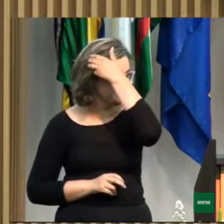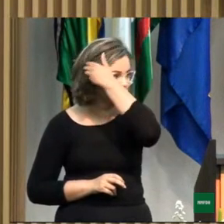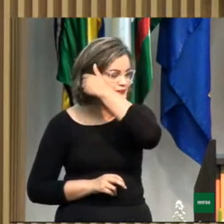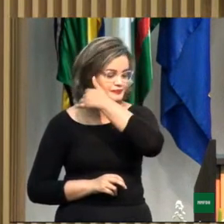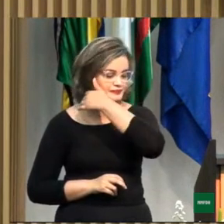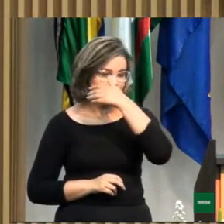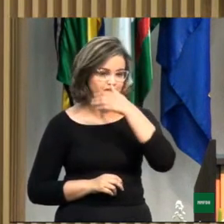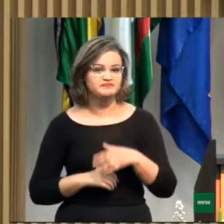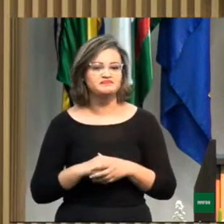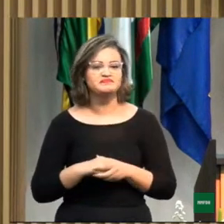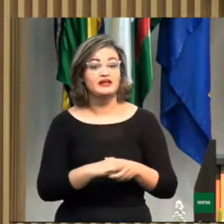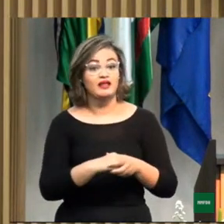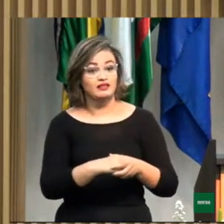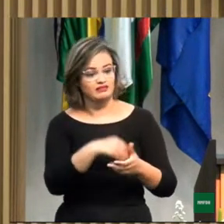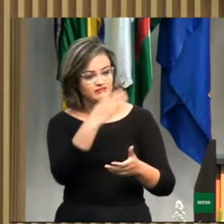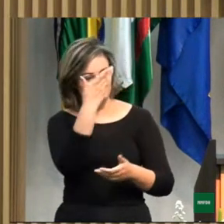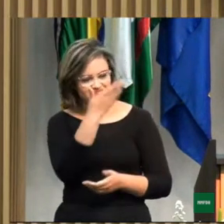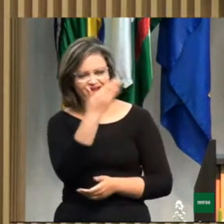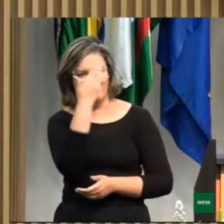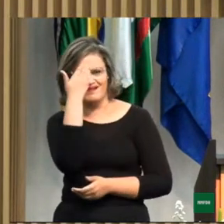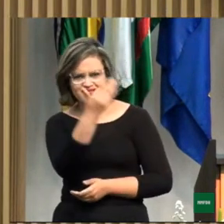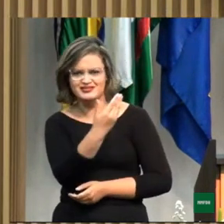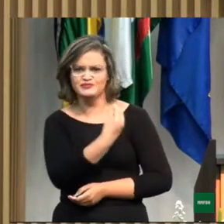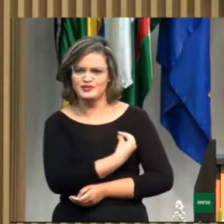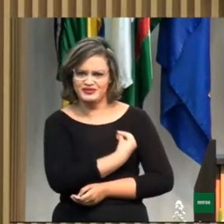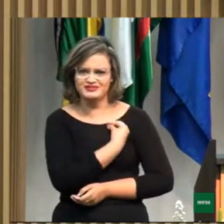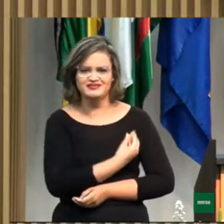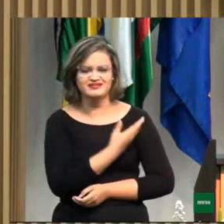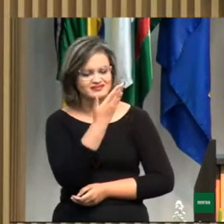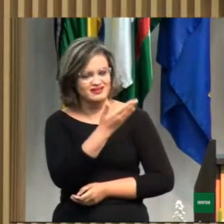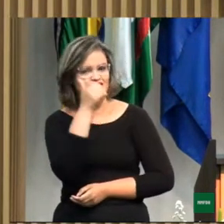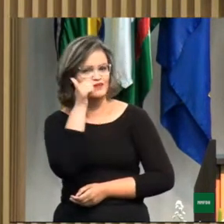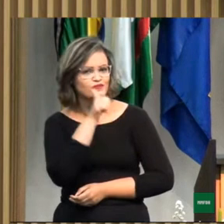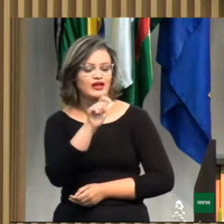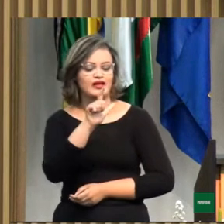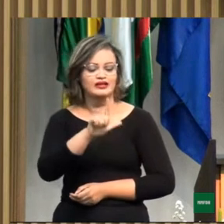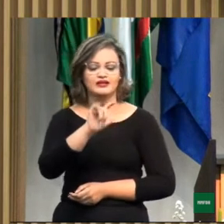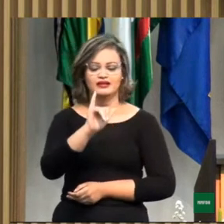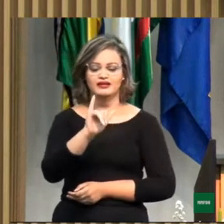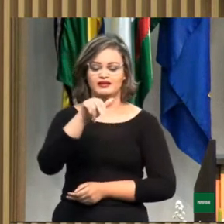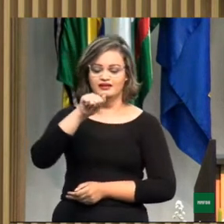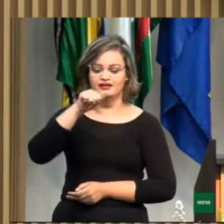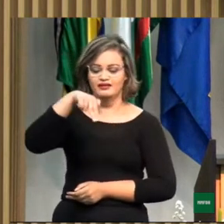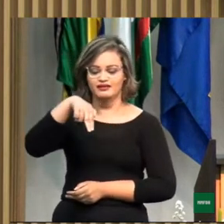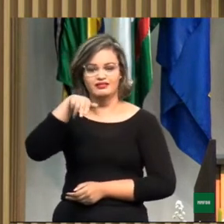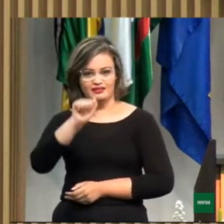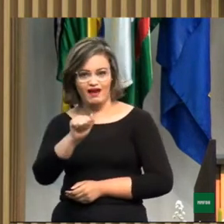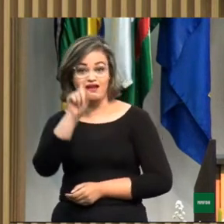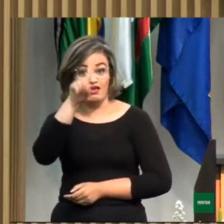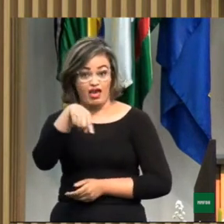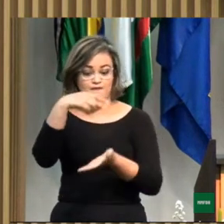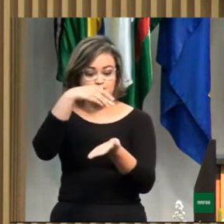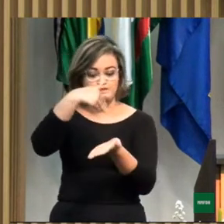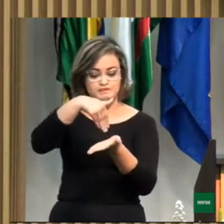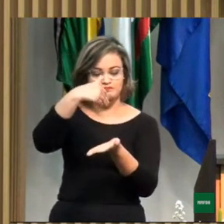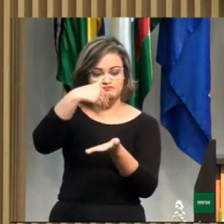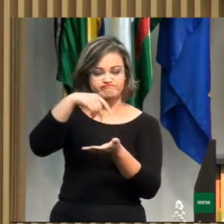Registramos e agradecemos a presença da senhora Liana Alagmiviats, presidente do Conselho da Mulher Empresária.